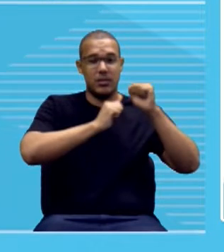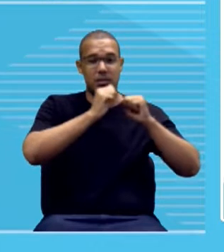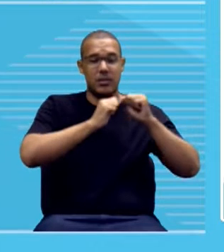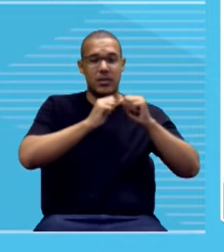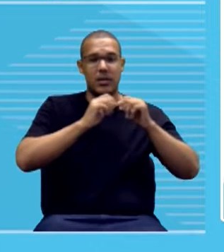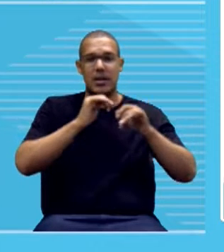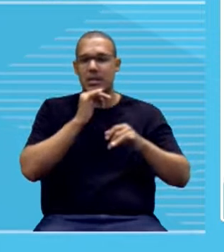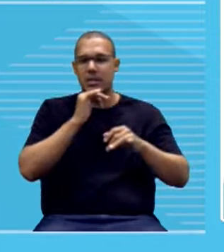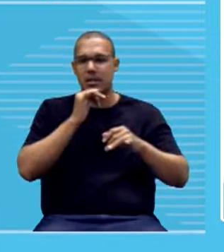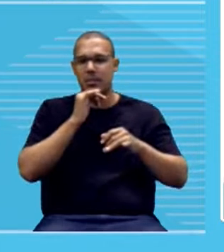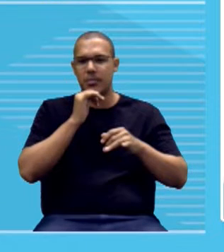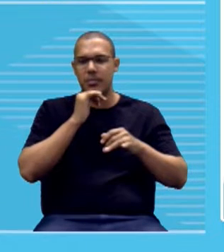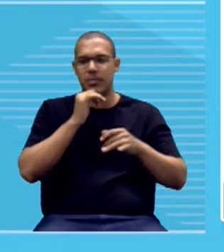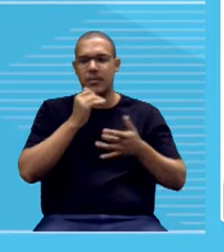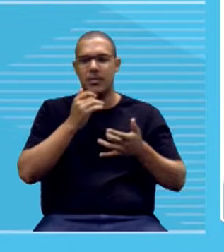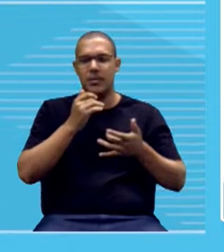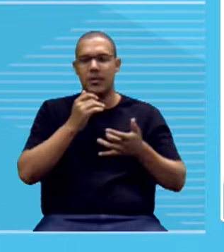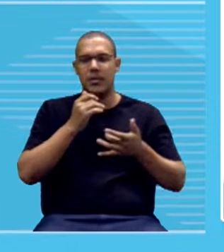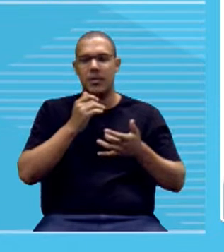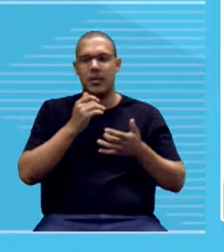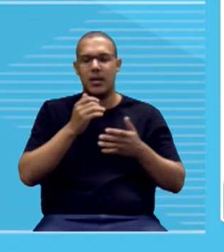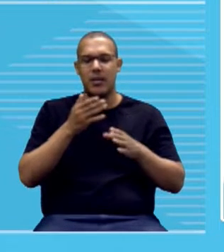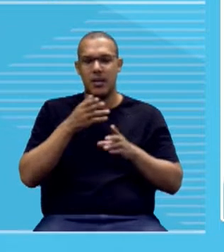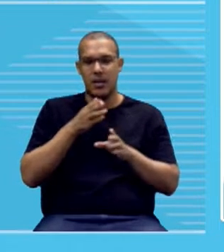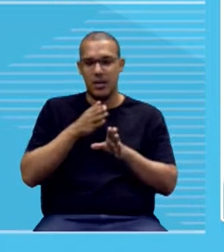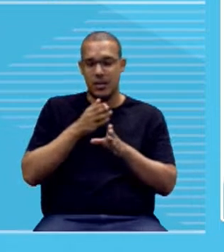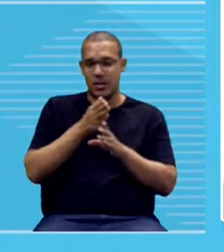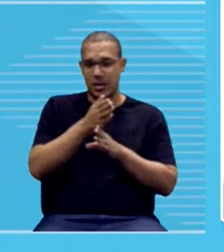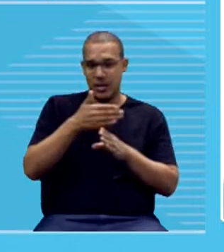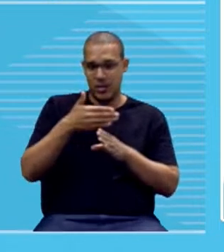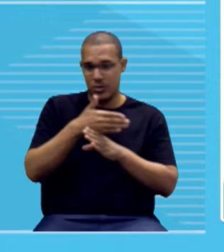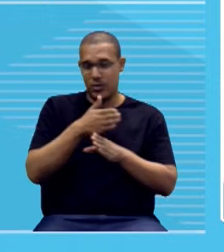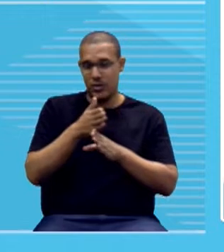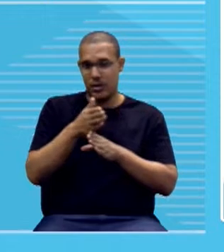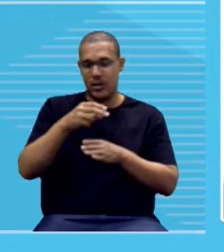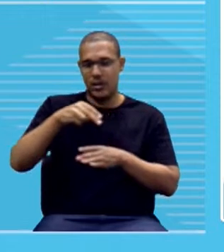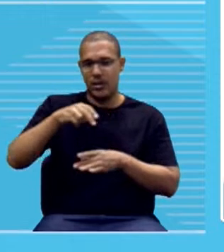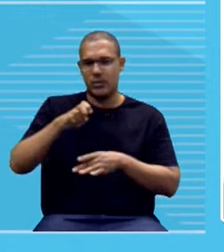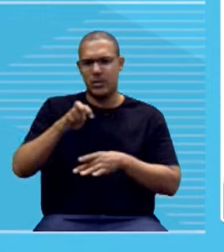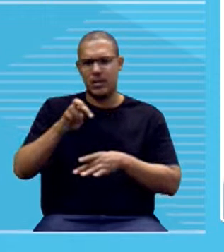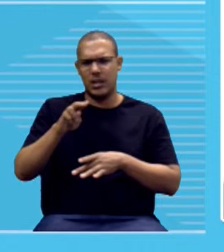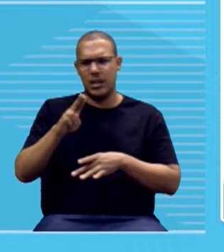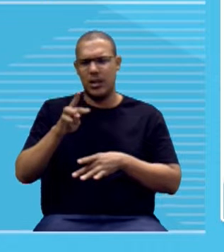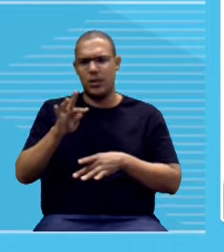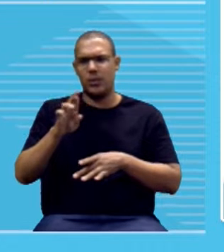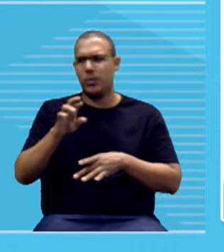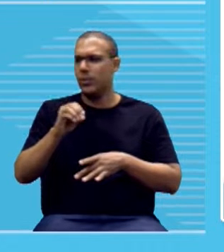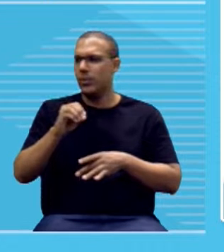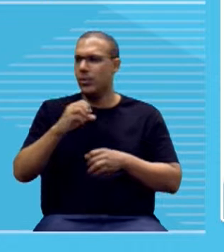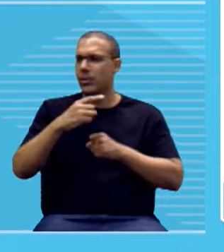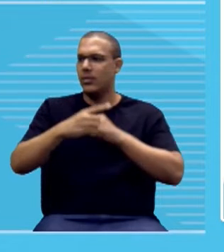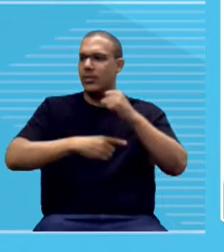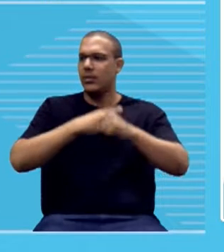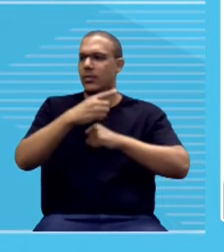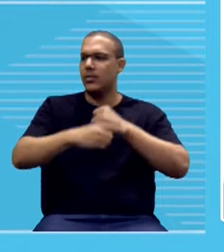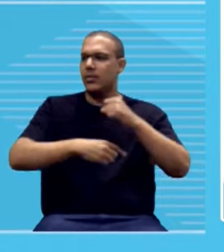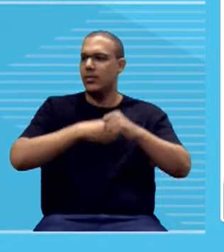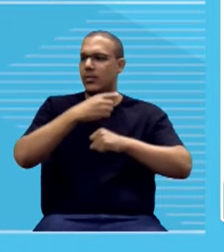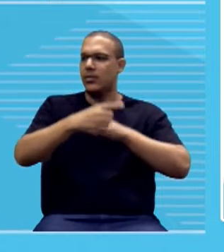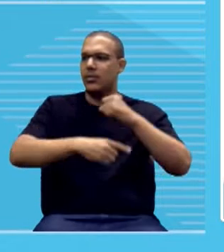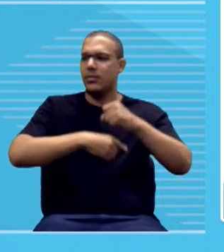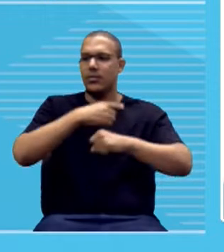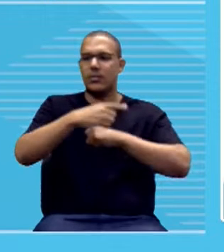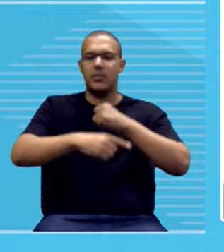de trânsito. Ele vai direcionar os nêutrons para que eles possam colidir com os átomos do outro urânio, tá